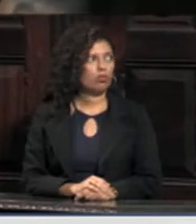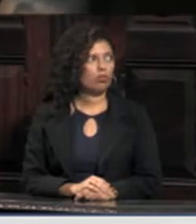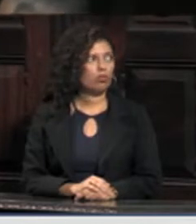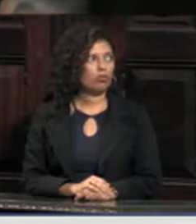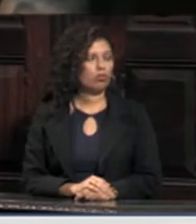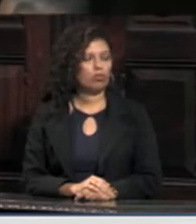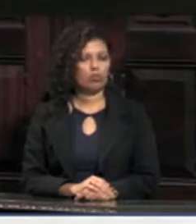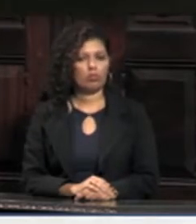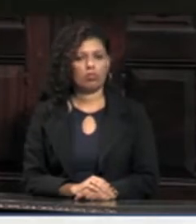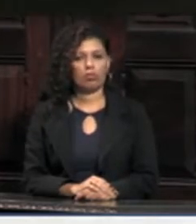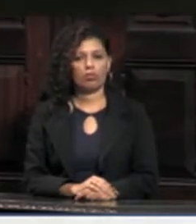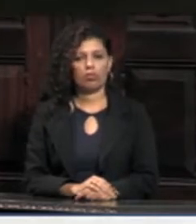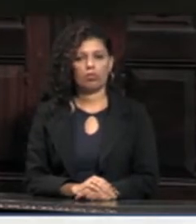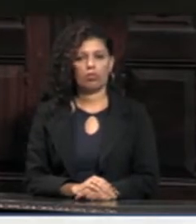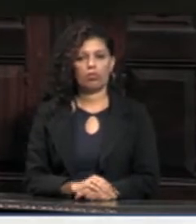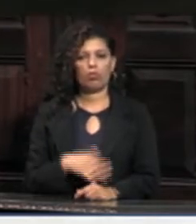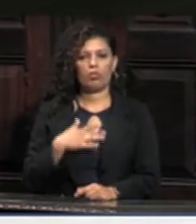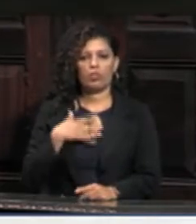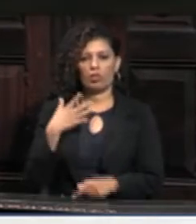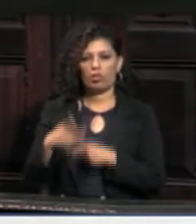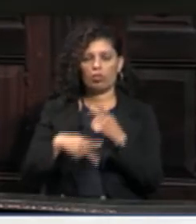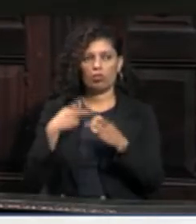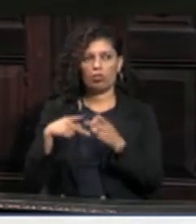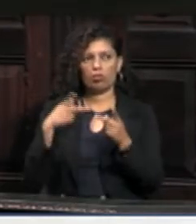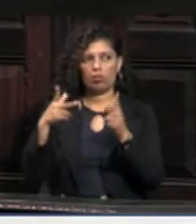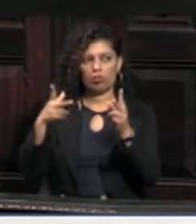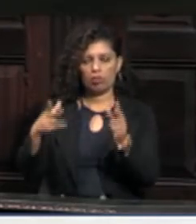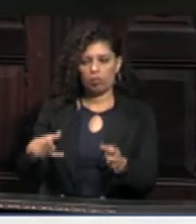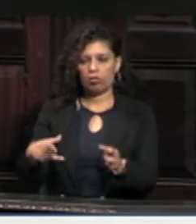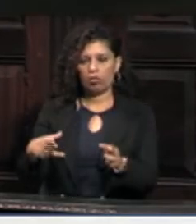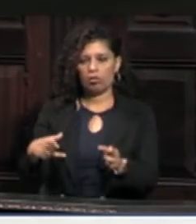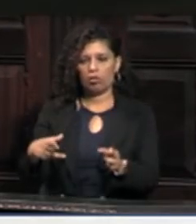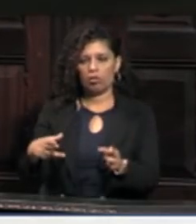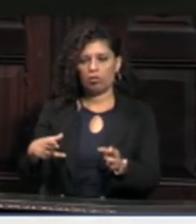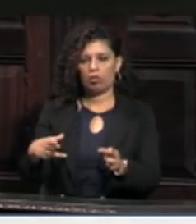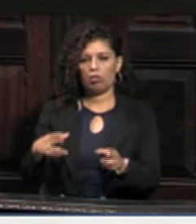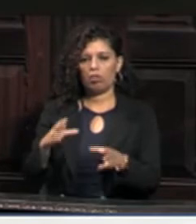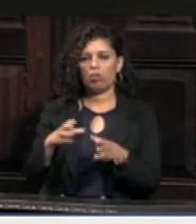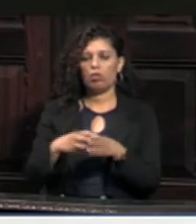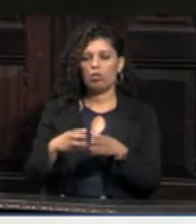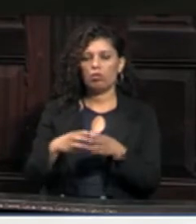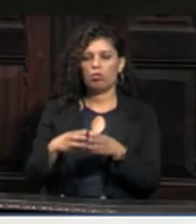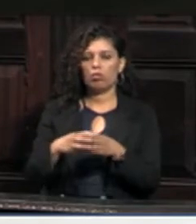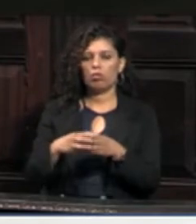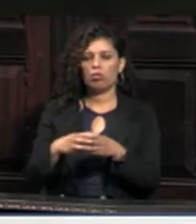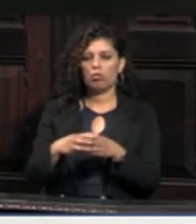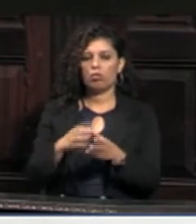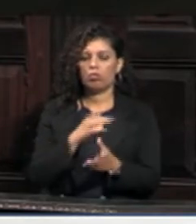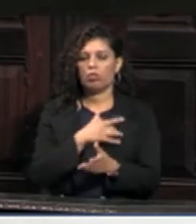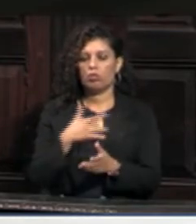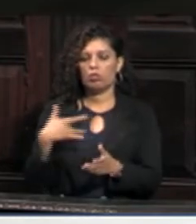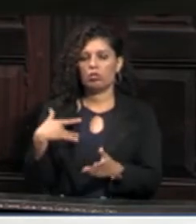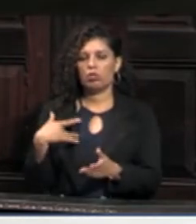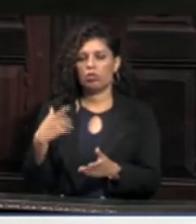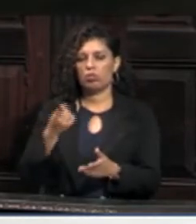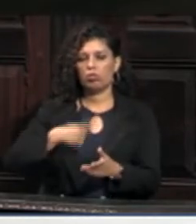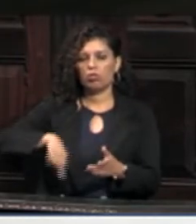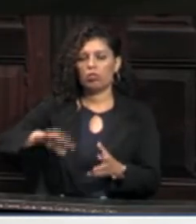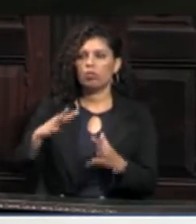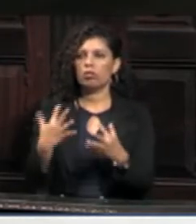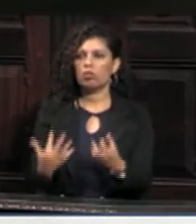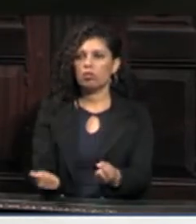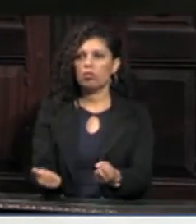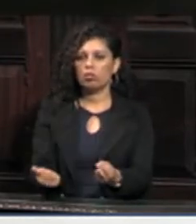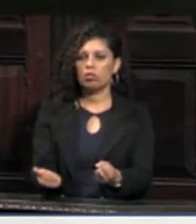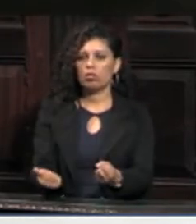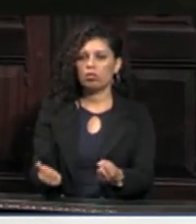Trabalho. Não, o parecer vai ser o mesmo permito que Vossa Excelência possa. da Comissão de Saúde. Nós vamos dar o parecer